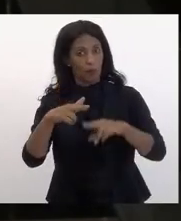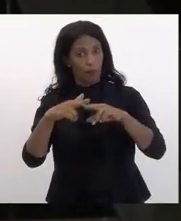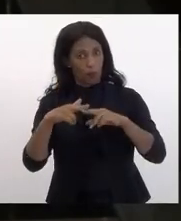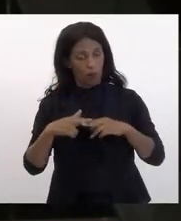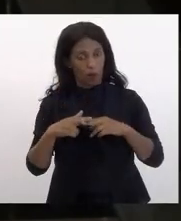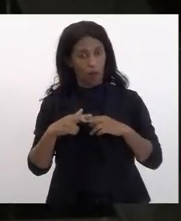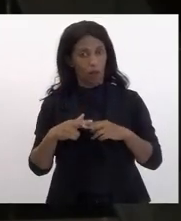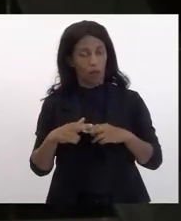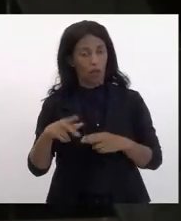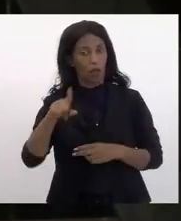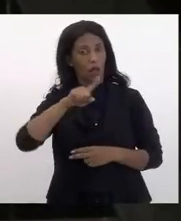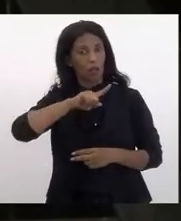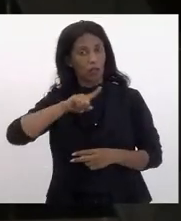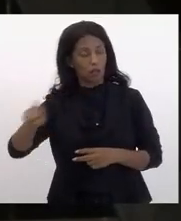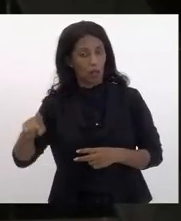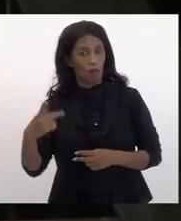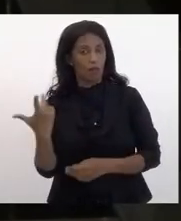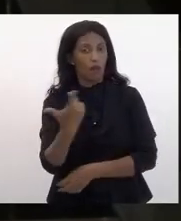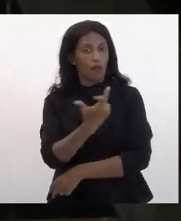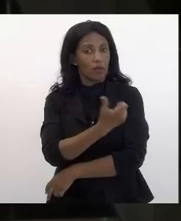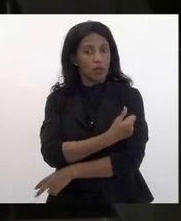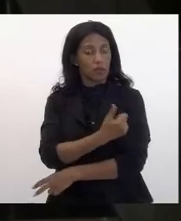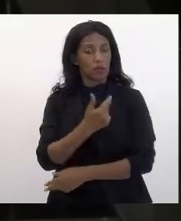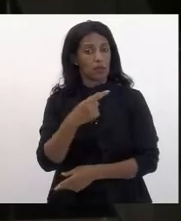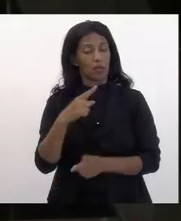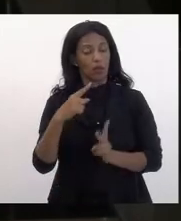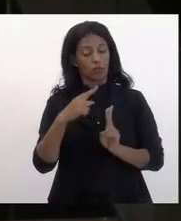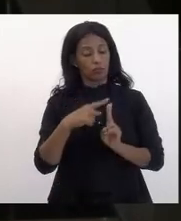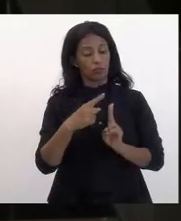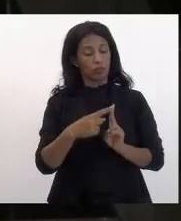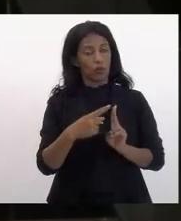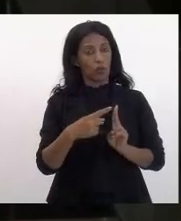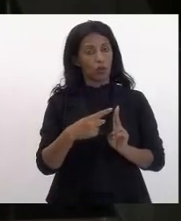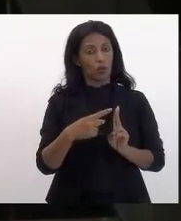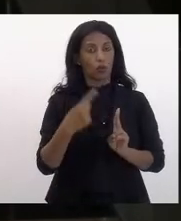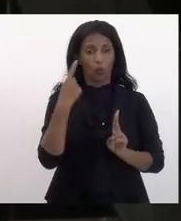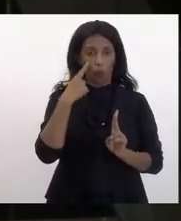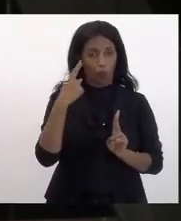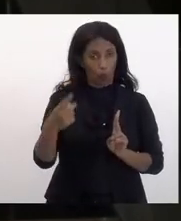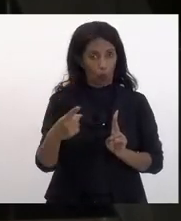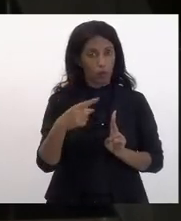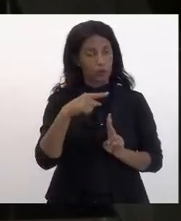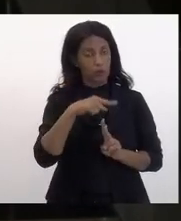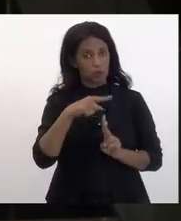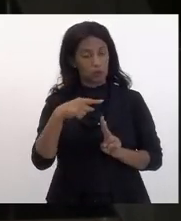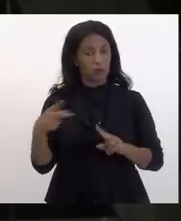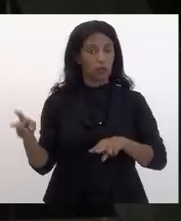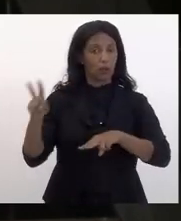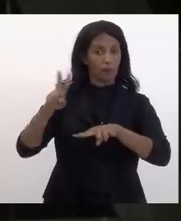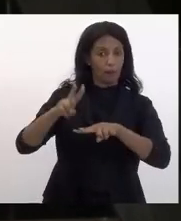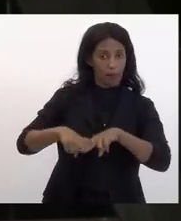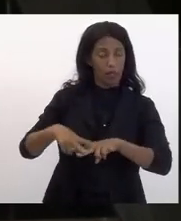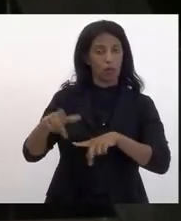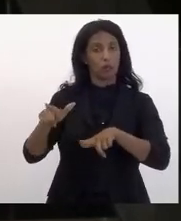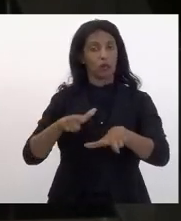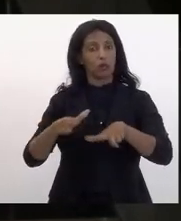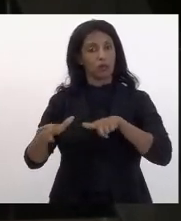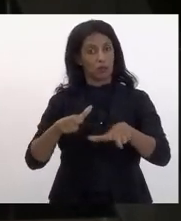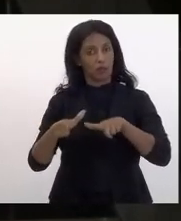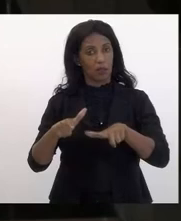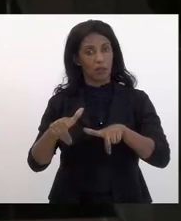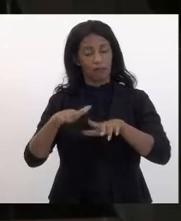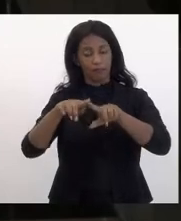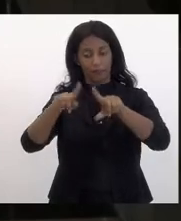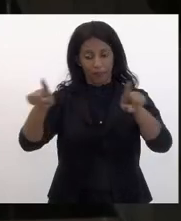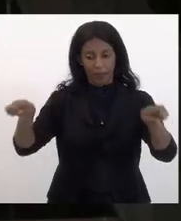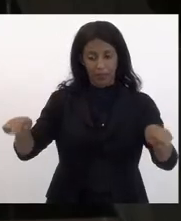uma não vacinação, esses cidadãos arrastando bolas, sendo presos, trabalhando em campos